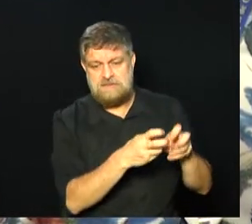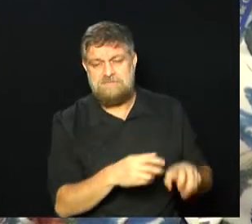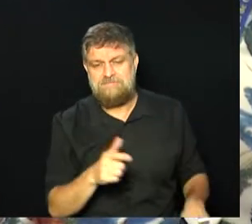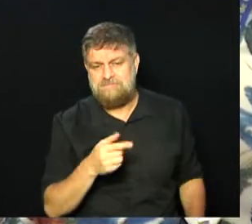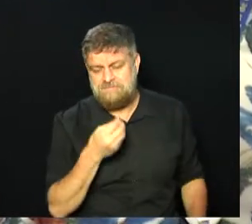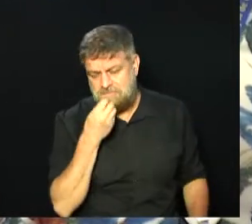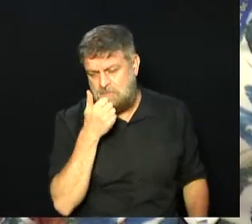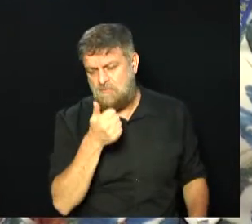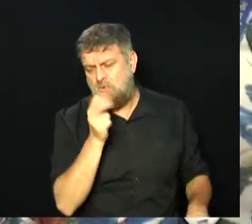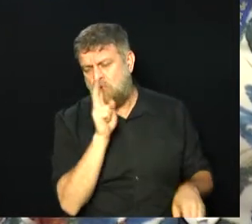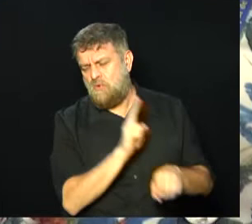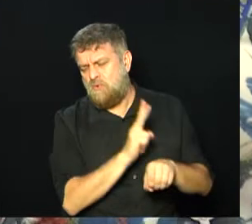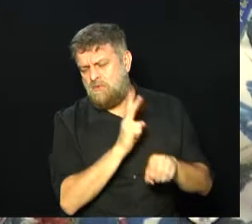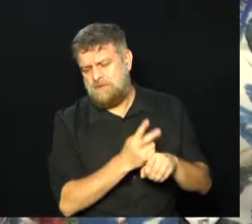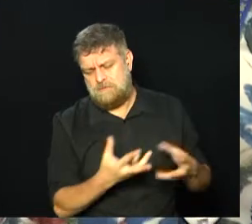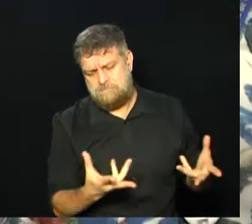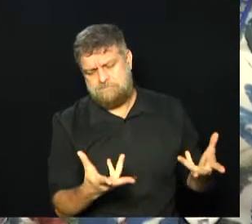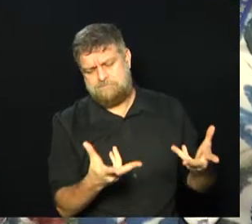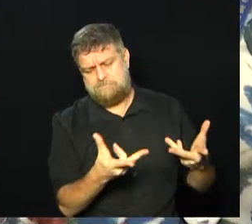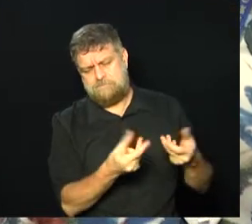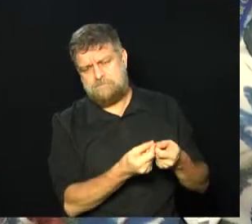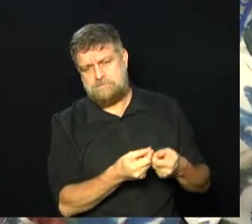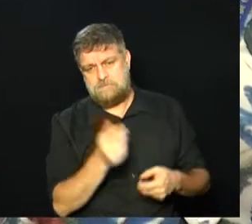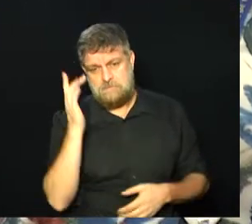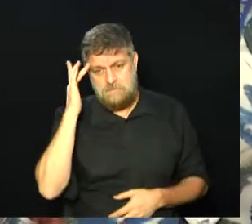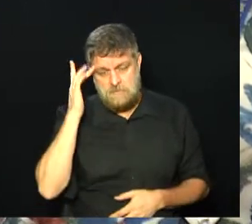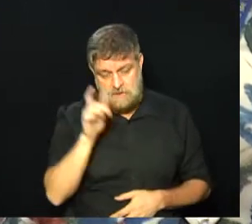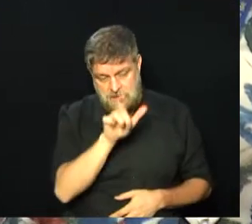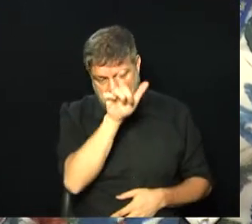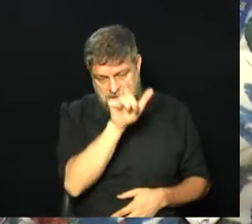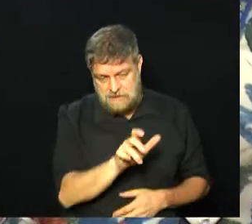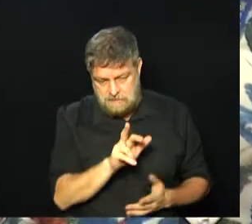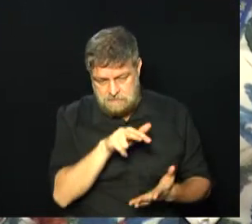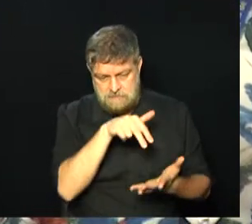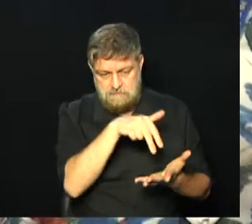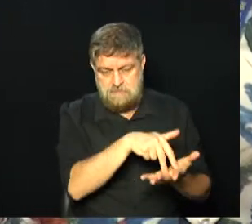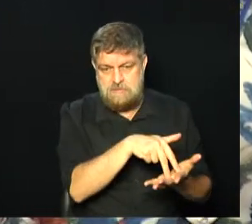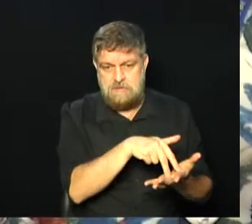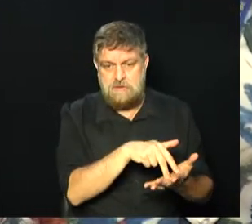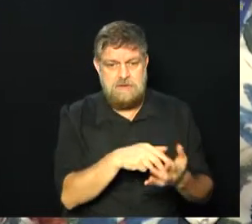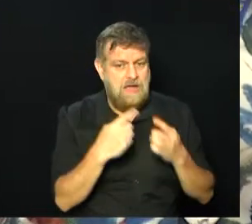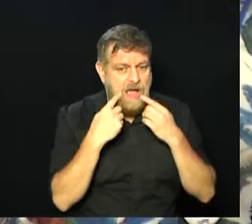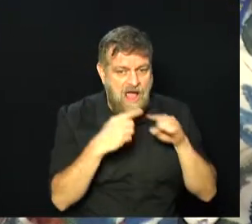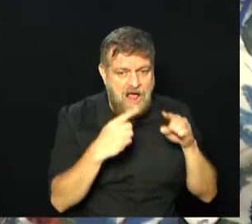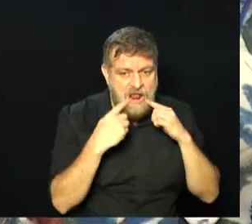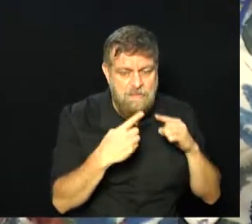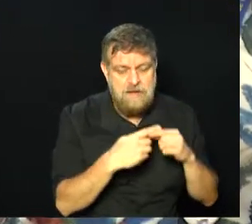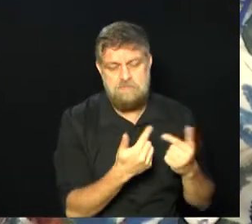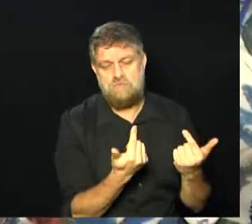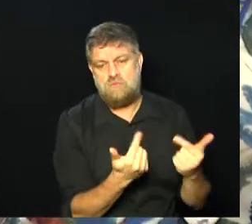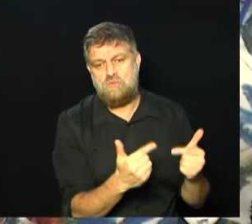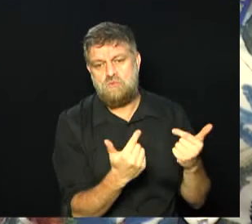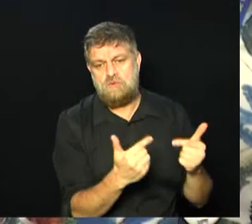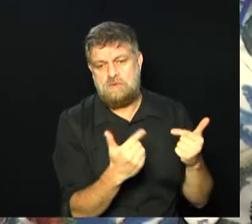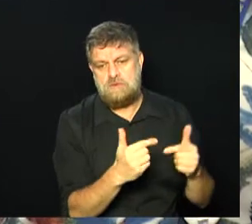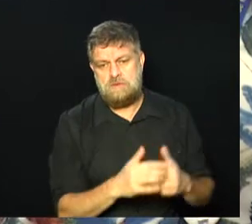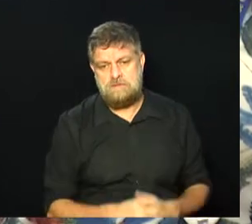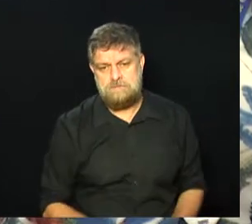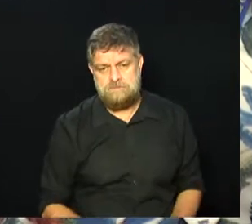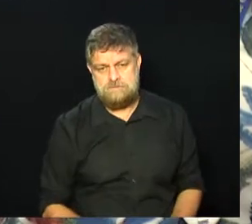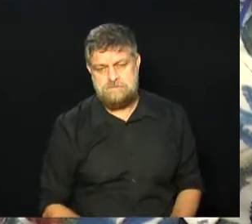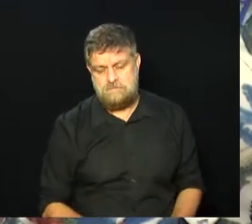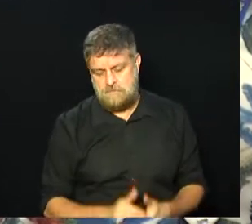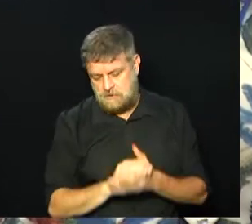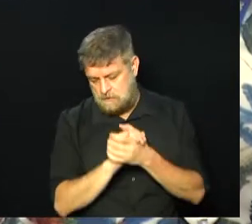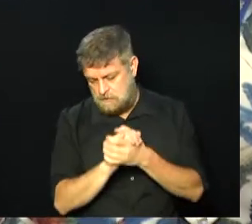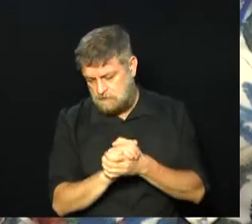boa, excelente, que eu acho que quem passa lá não tem o que reclamar. Então, ali, eu dando até os parabéns